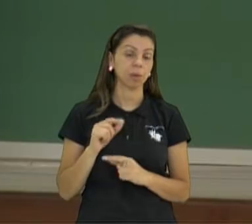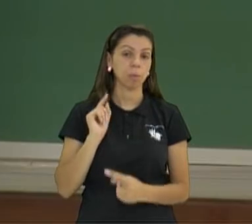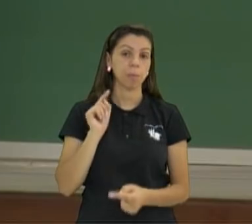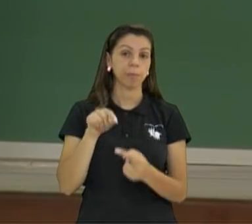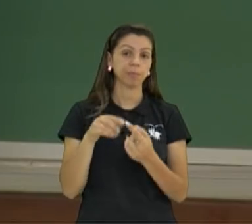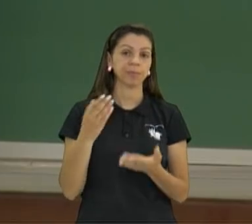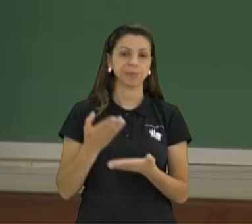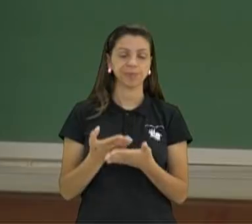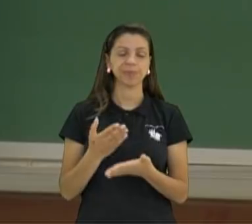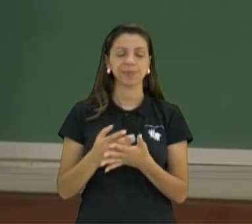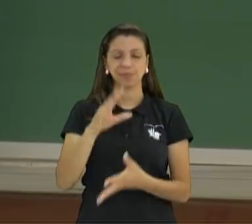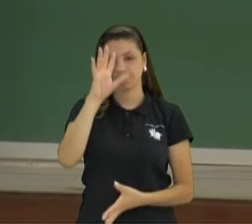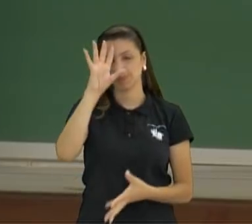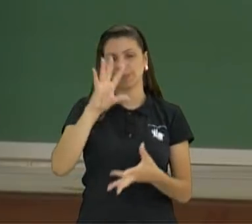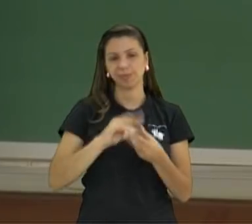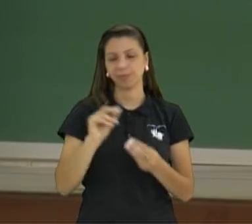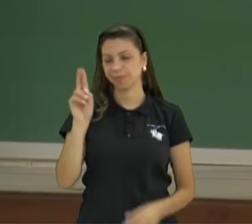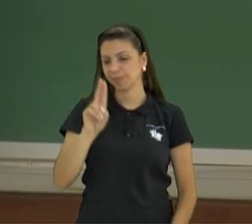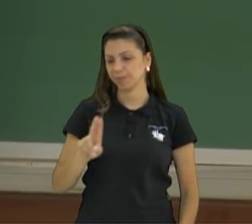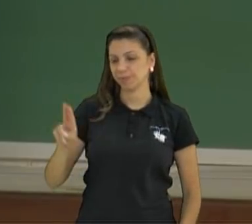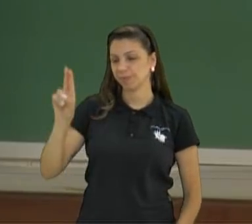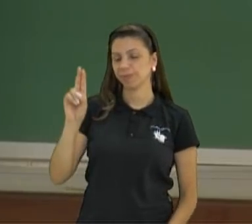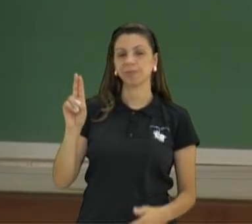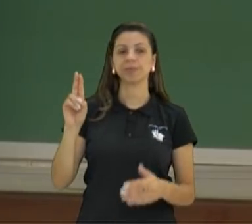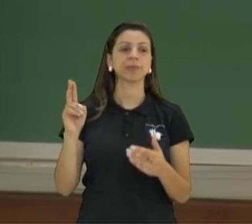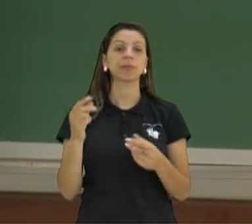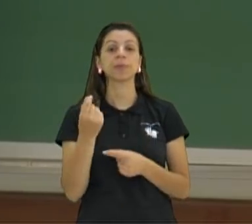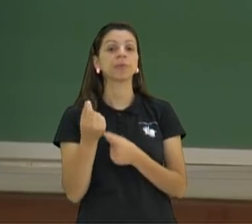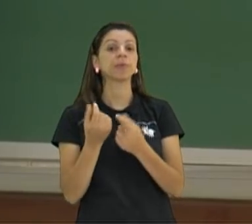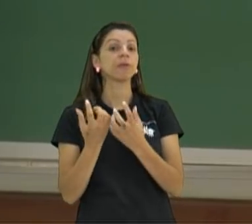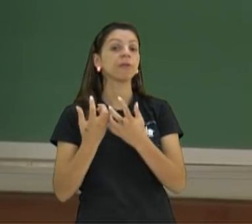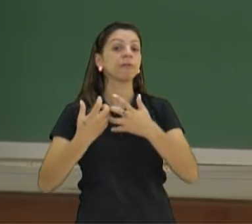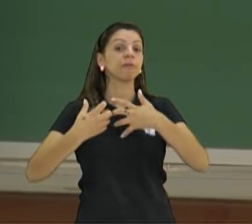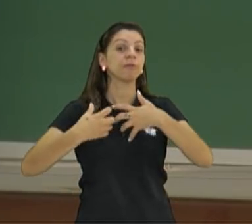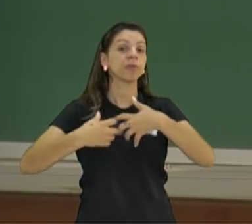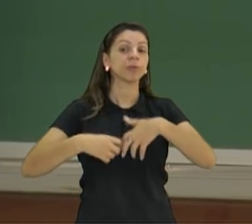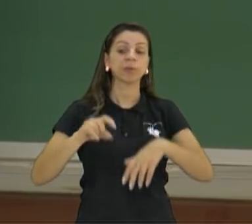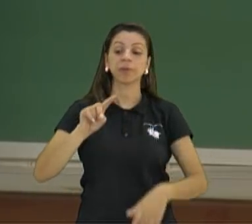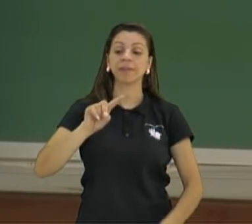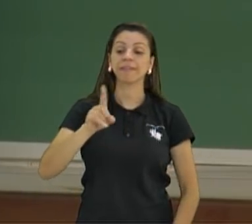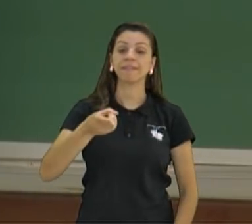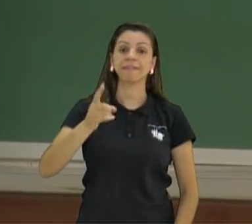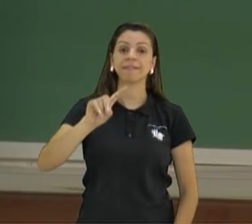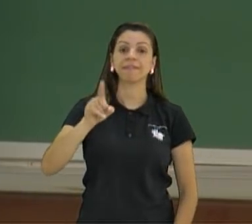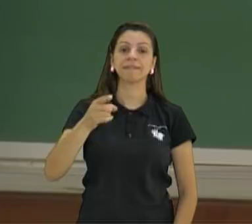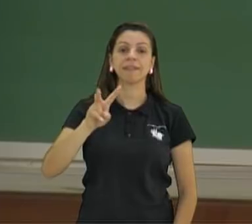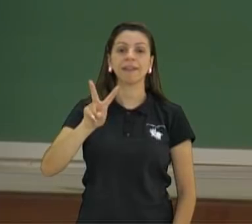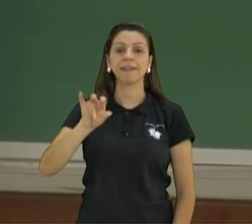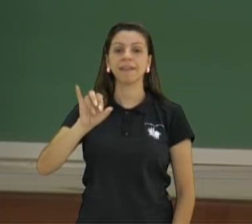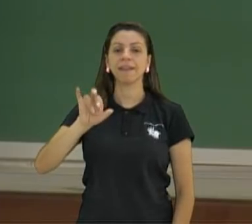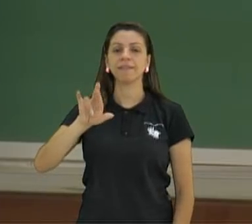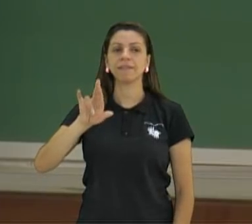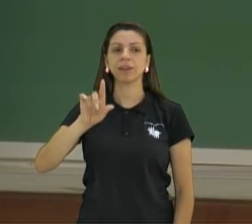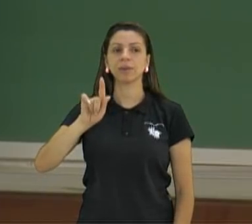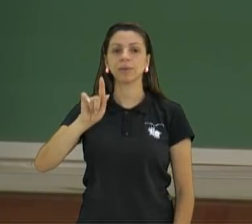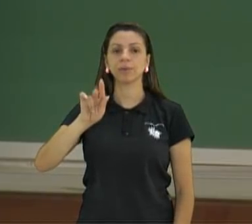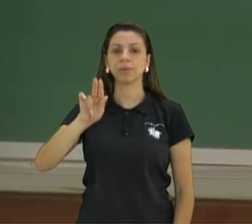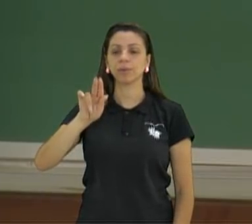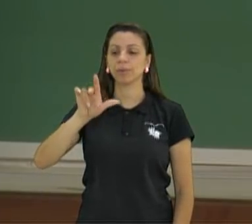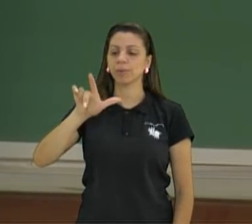da aula de hoje é compreender o uso e a função das vírgulas. Ai, professora, eu nem uso